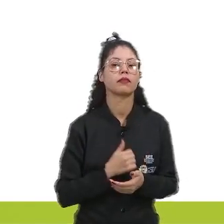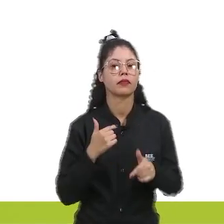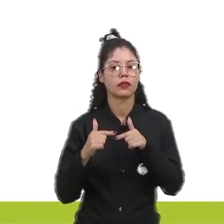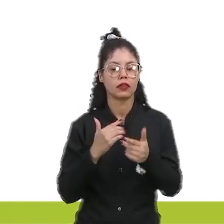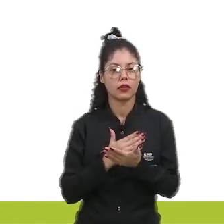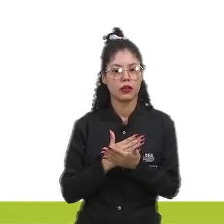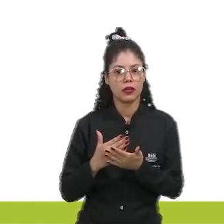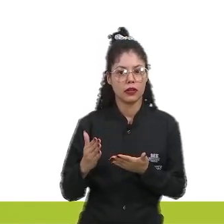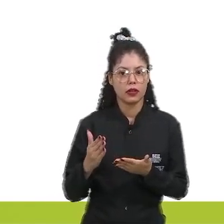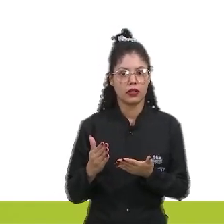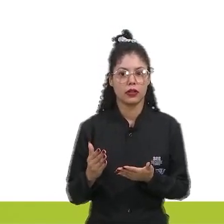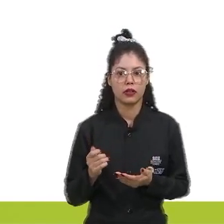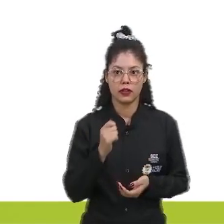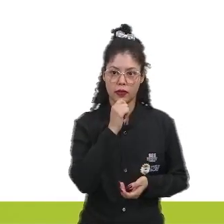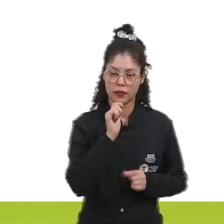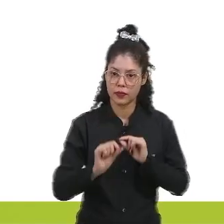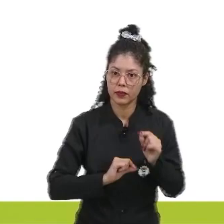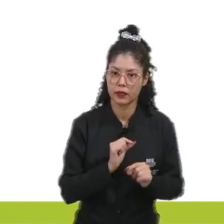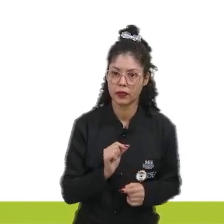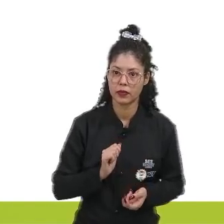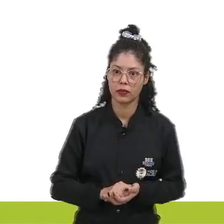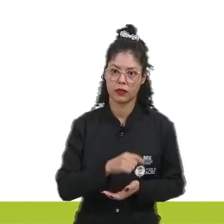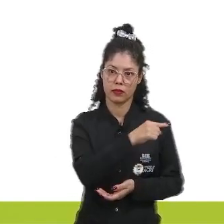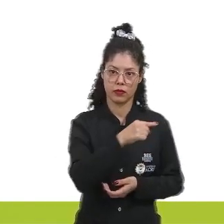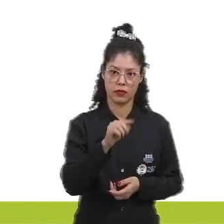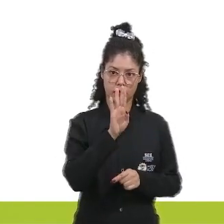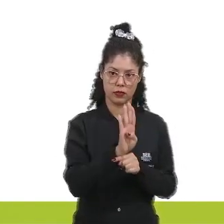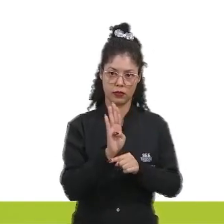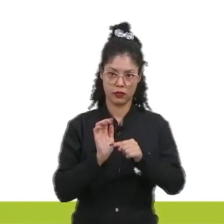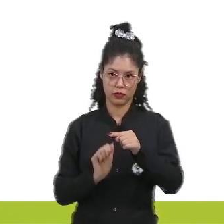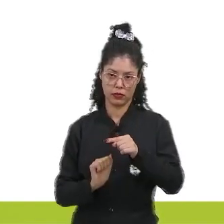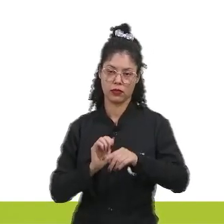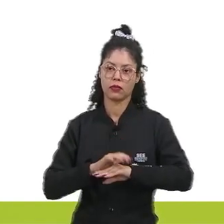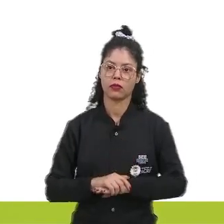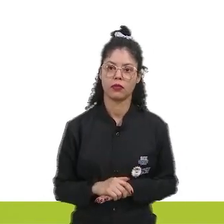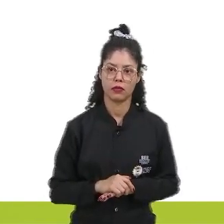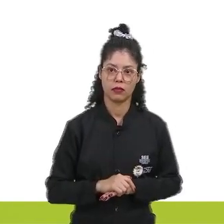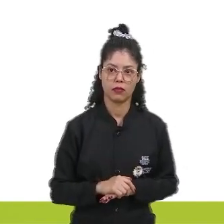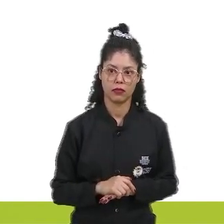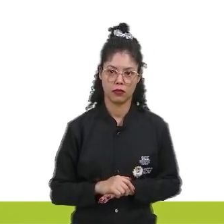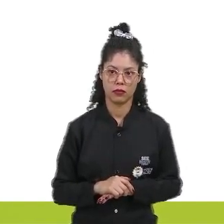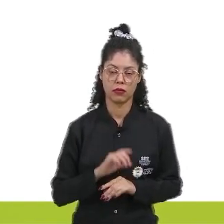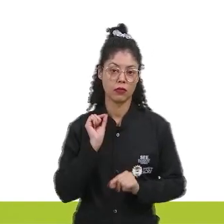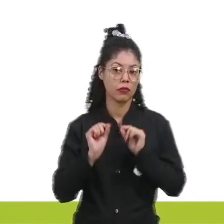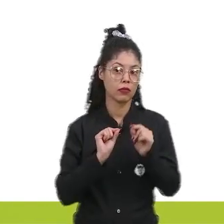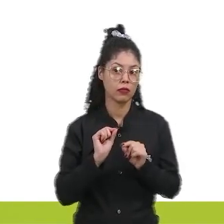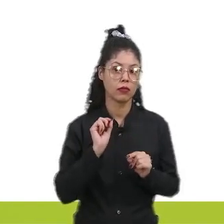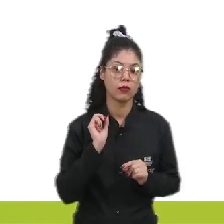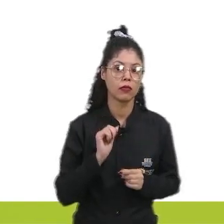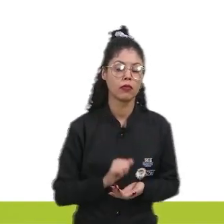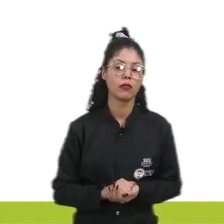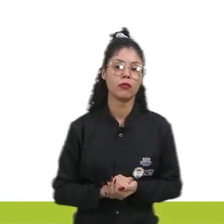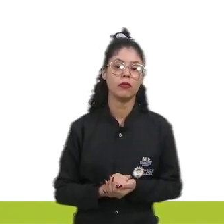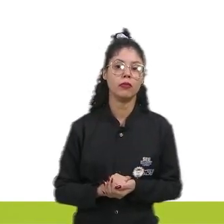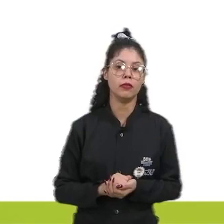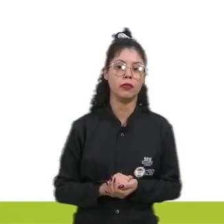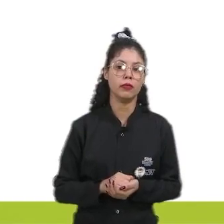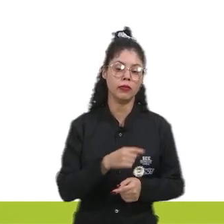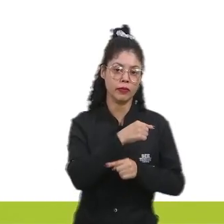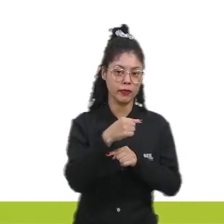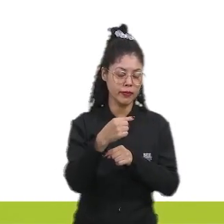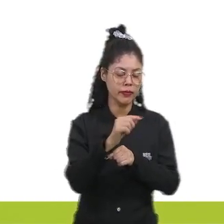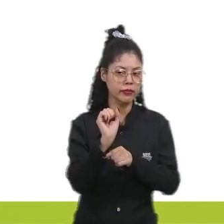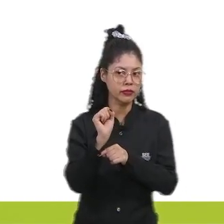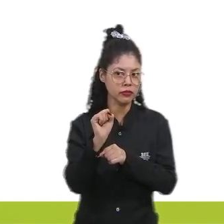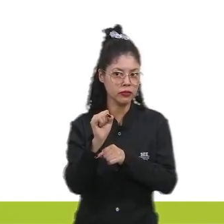lá no começo, ó, o zero da função é menos b sobre a, o que implica dizer que o b vale menos 8,